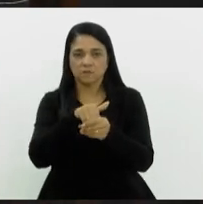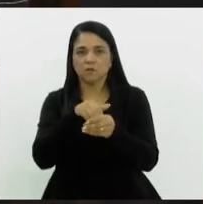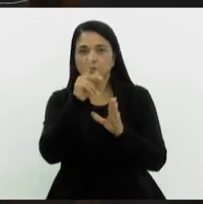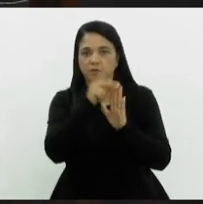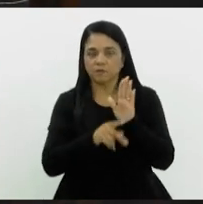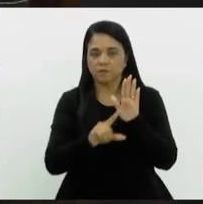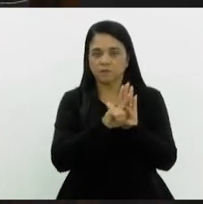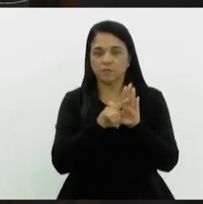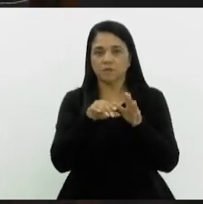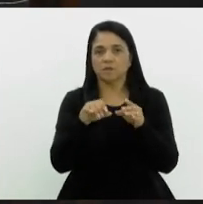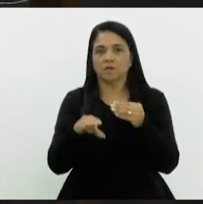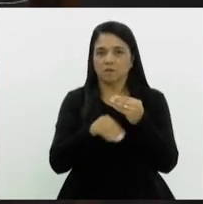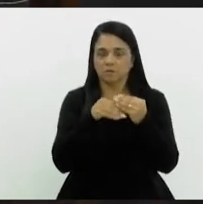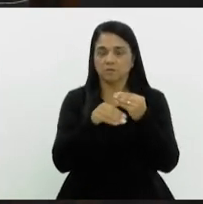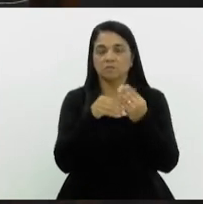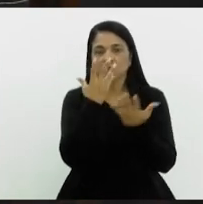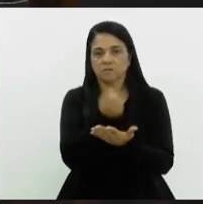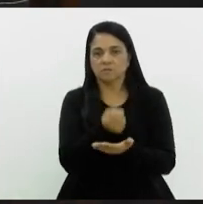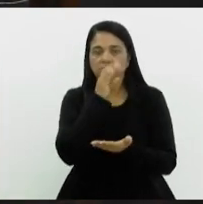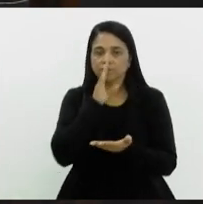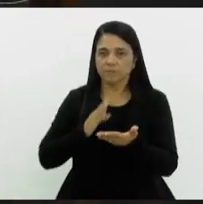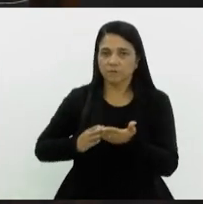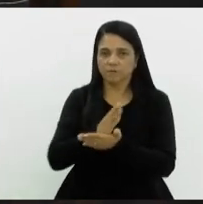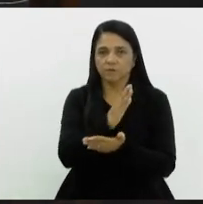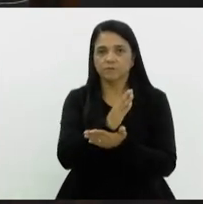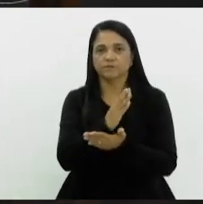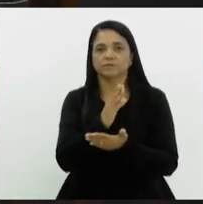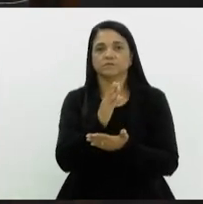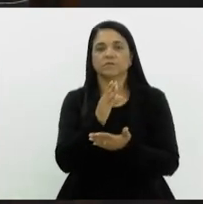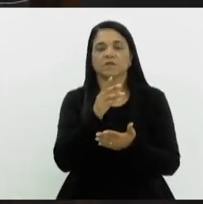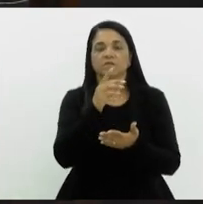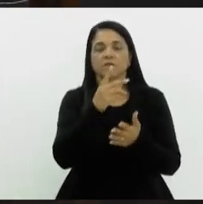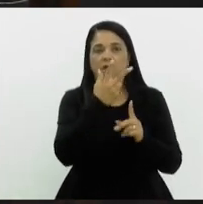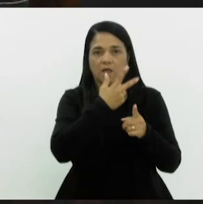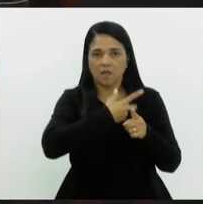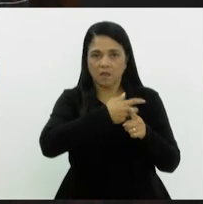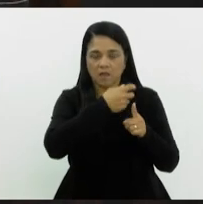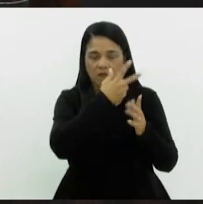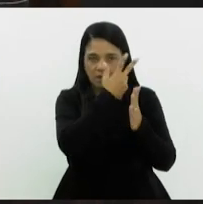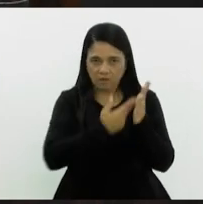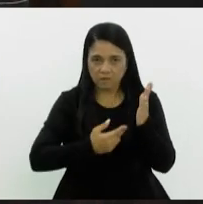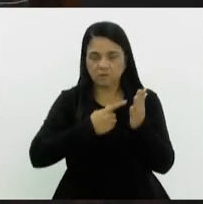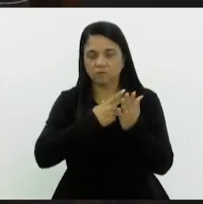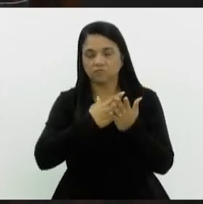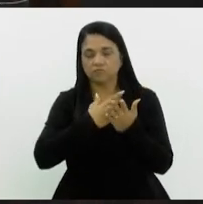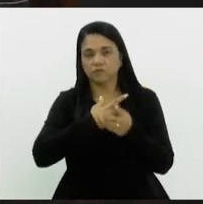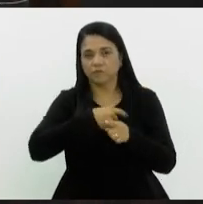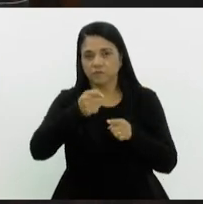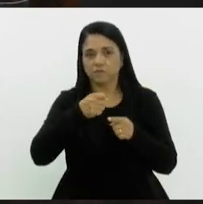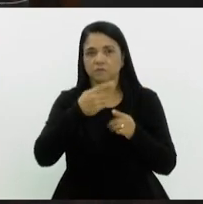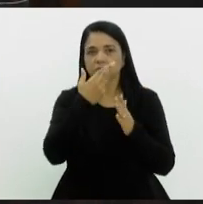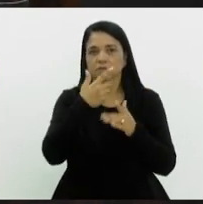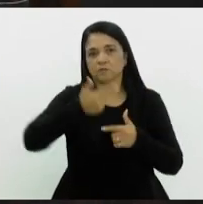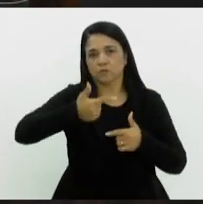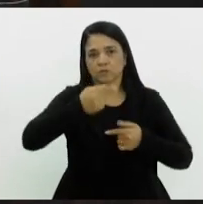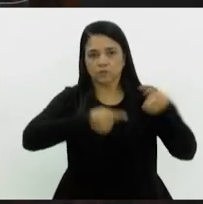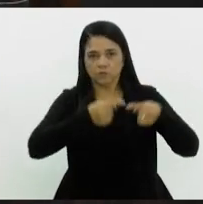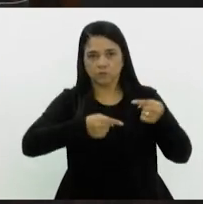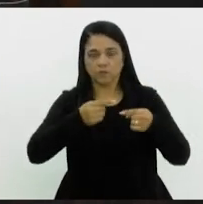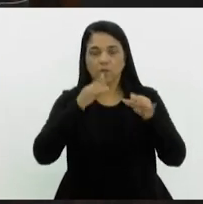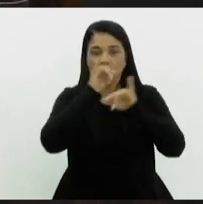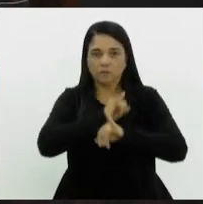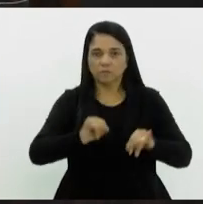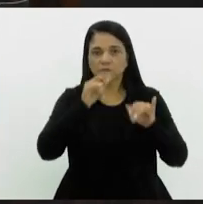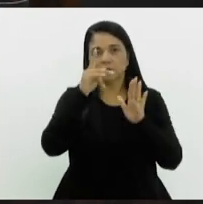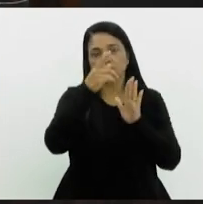projeto assim emendado. Senhores que aprovam, permaneçam como estão, aprovado. Vai a redação do vencido para segunda discussão. Anuncio.